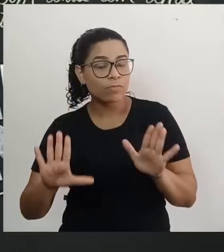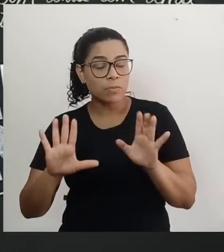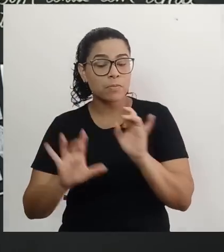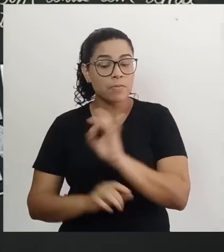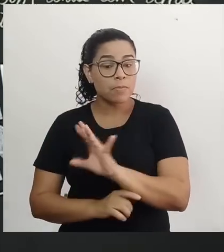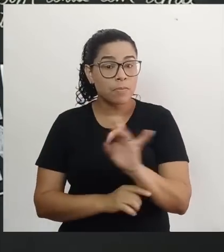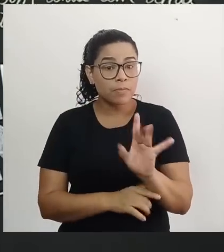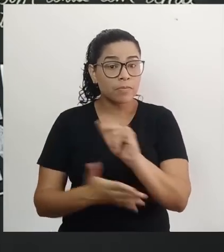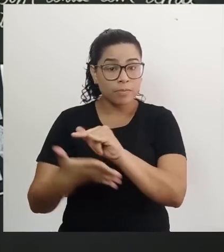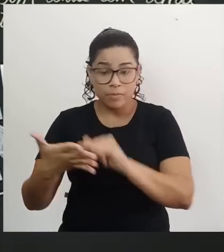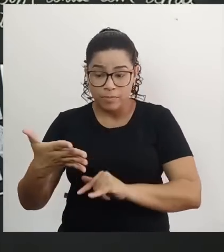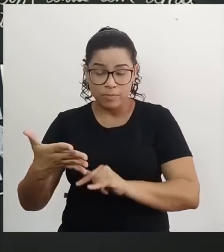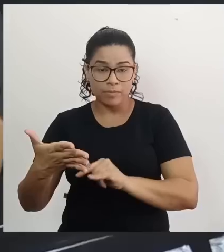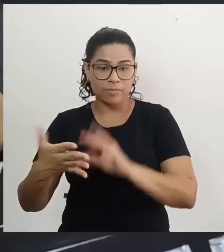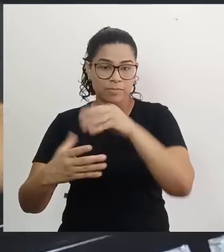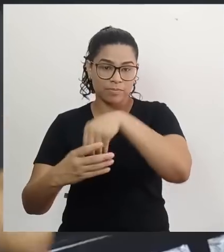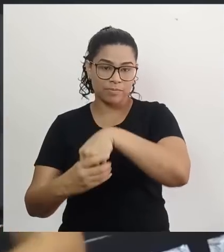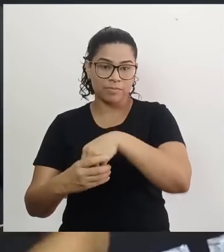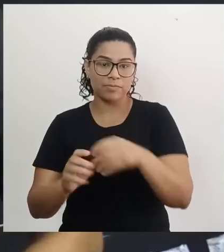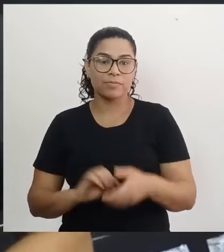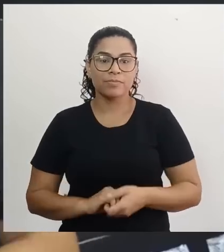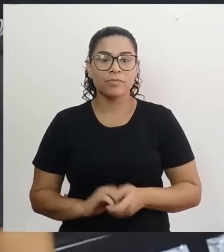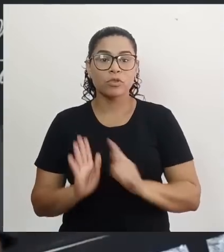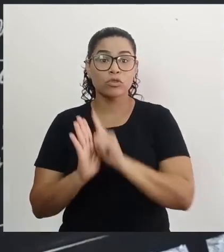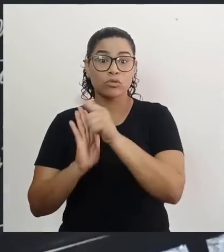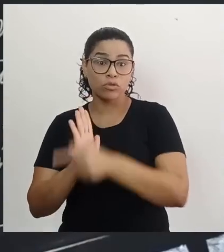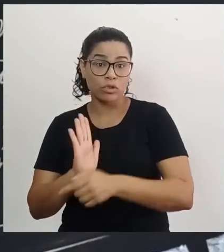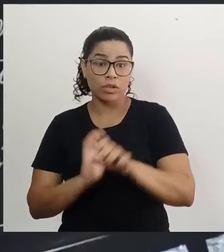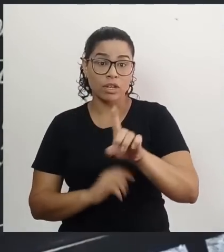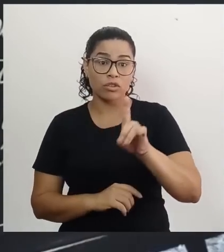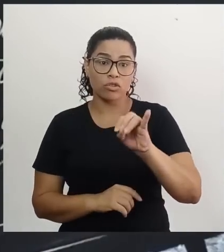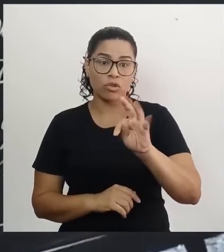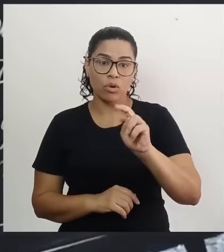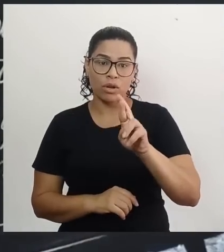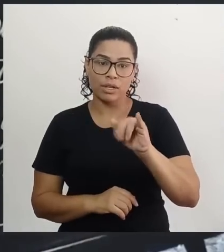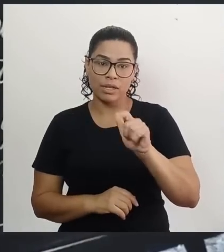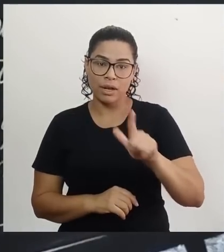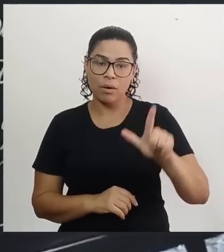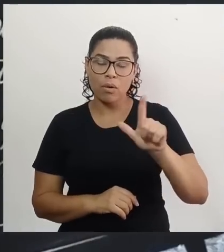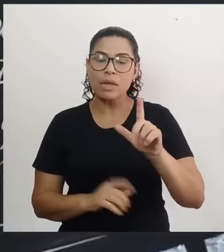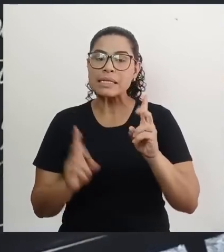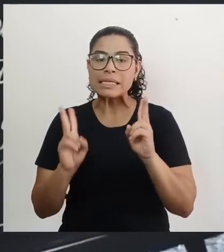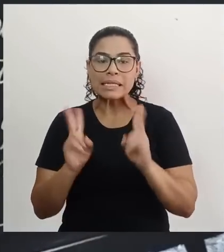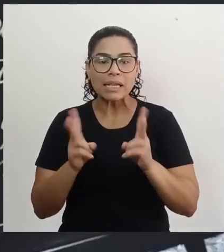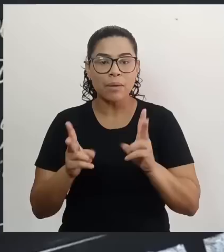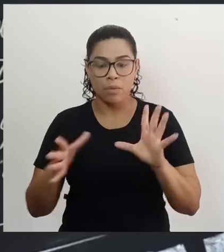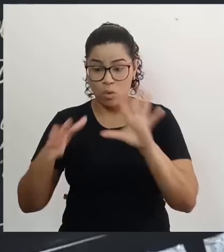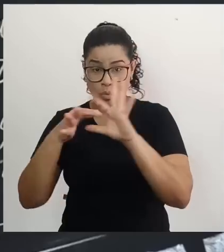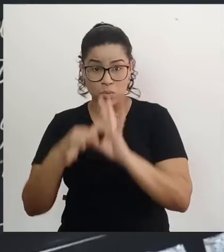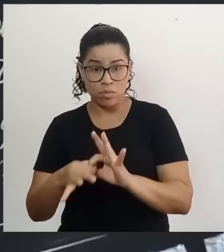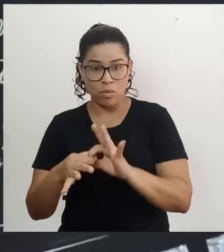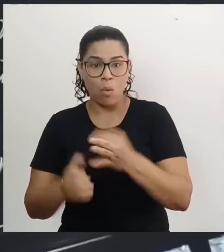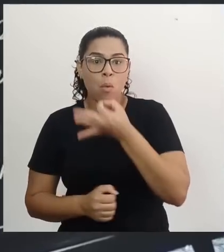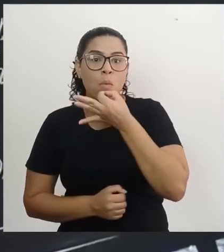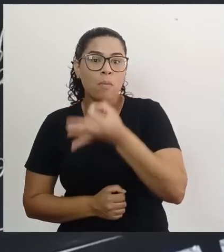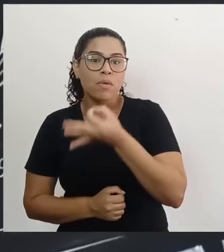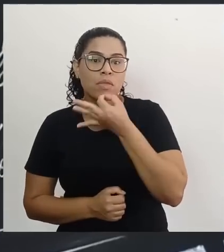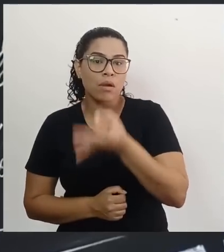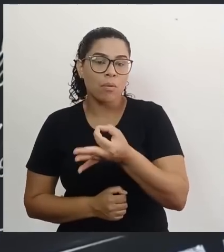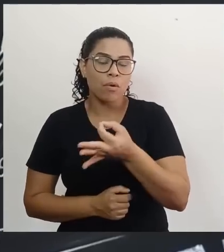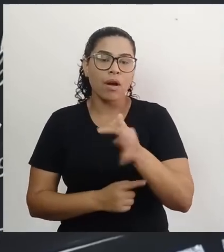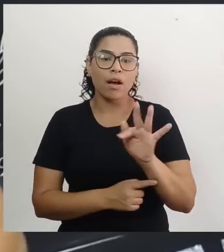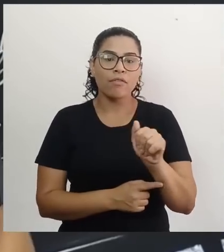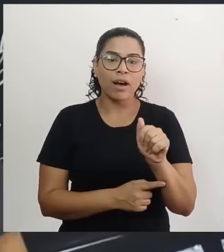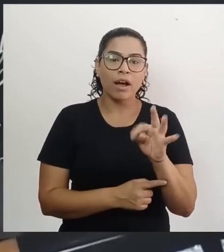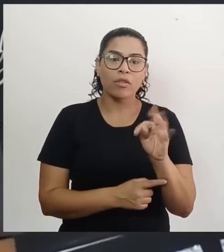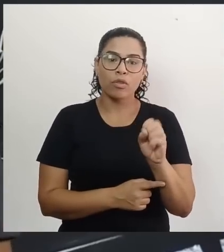foram organizados em um texto. O gênero editorial propõe o encontro da opinião com os fatos, ou seja,